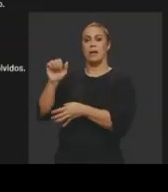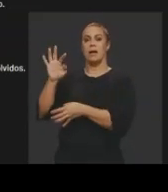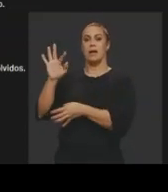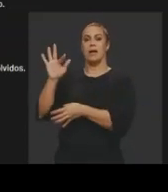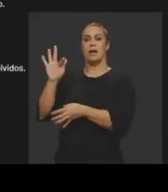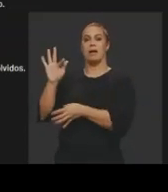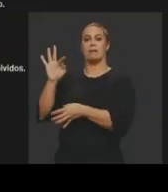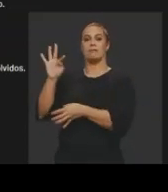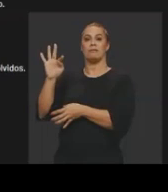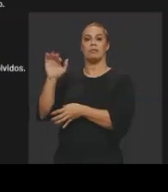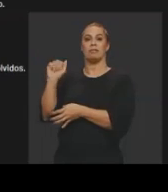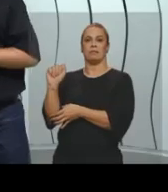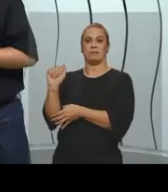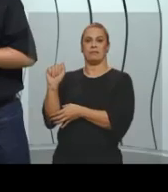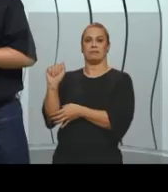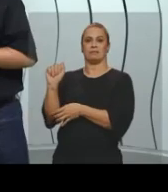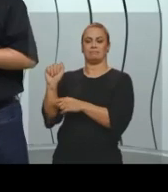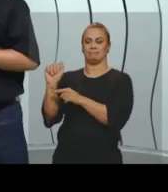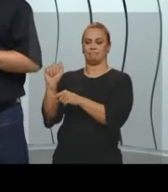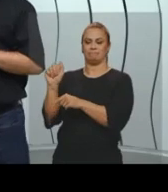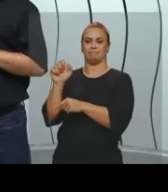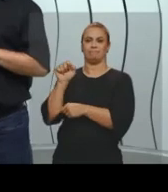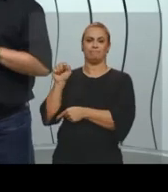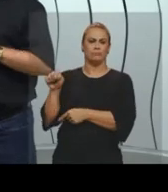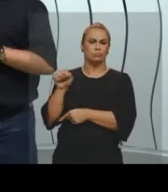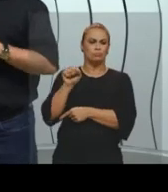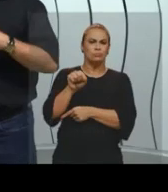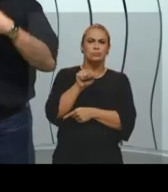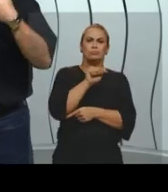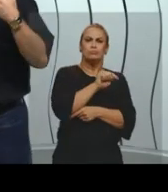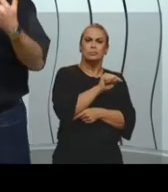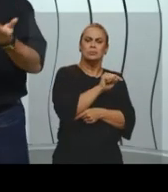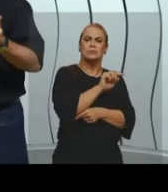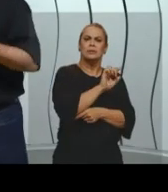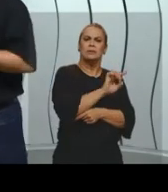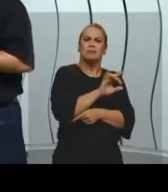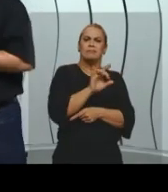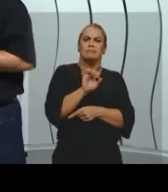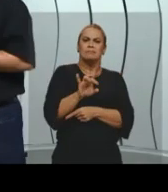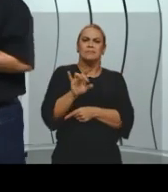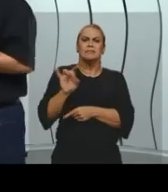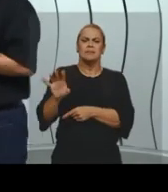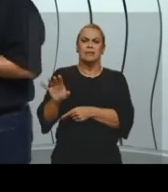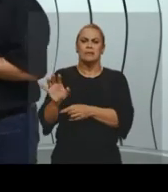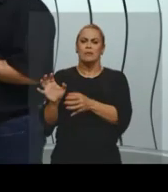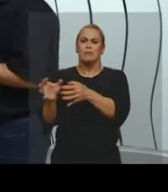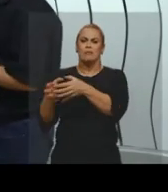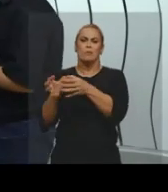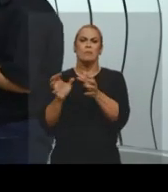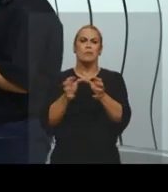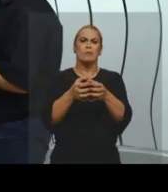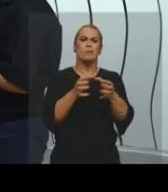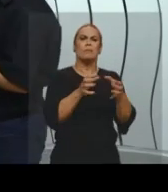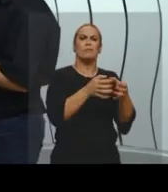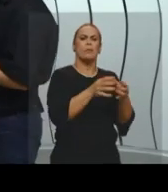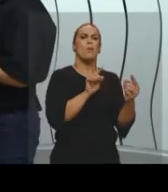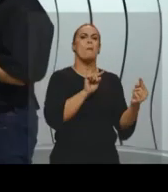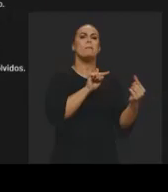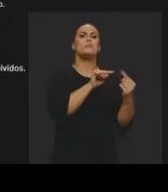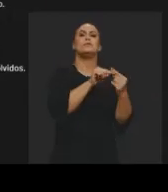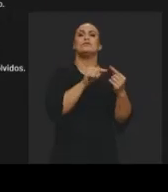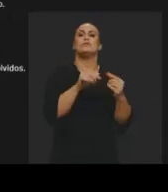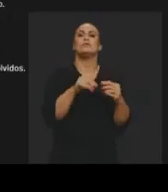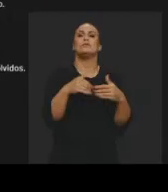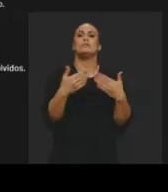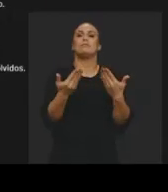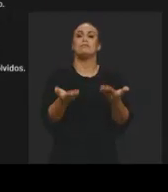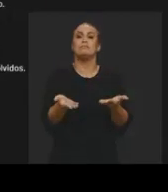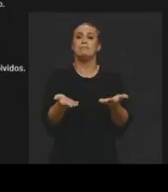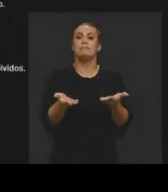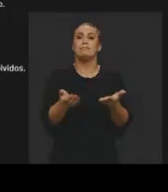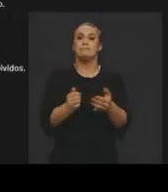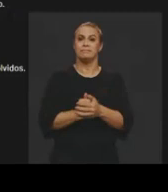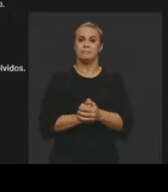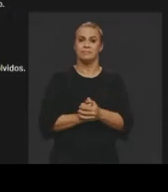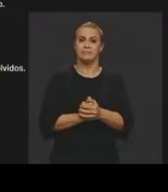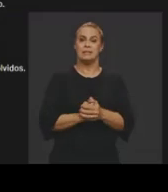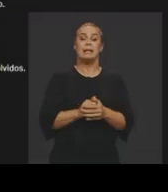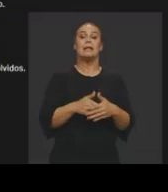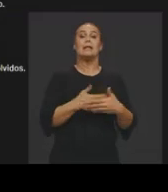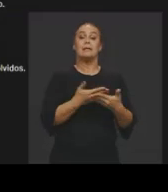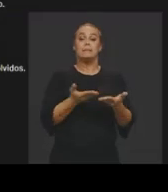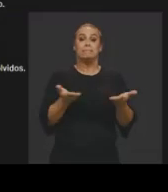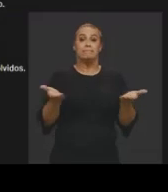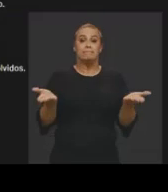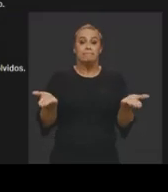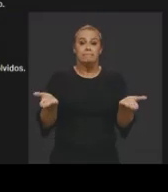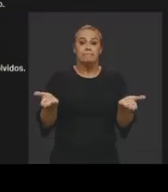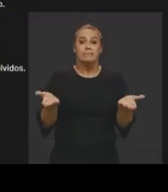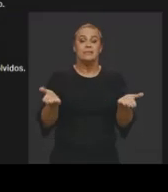que esses blocos? Como que esses blocos foram constituídos? Qual o objetivo, não é? Esses blocos reforçam a ideia